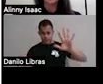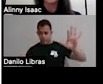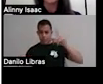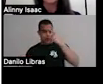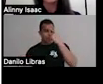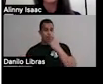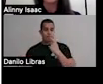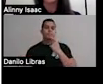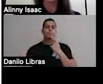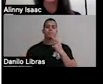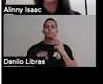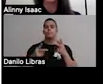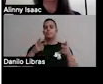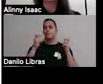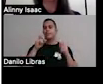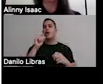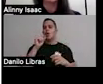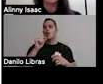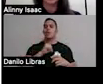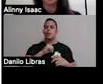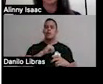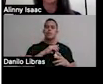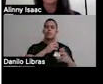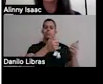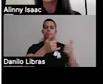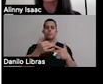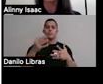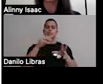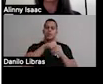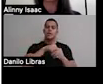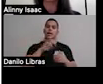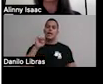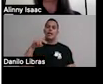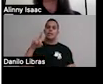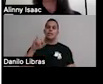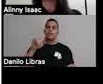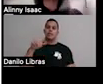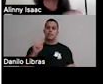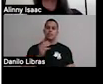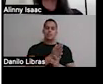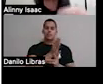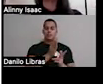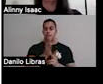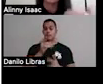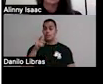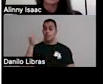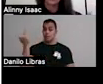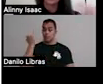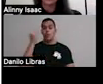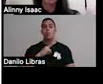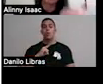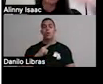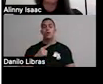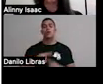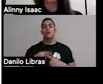essas duas famílias, elas compartilham essas mesmas enzimas. Então, isso é muito importante porque a gente acaba tendo aí um balanço,